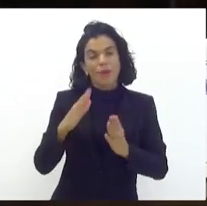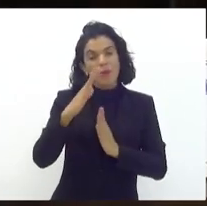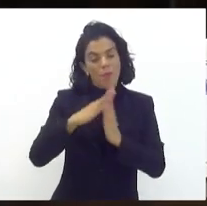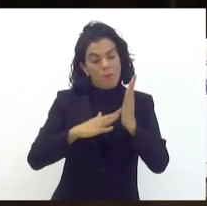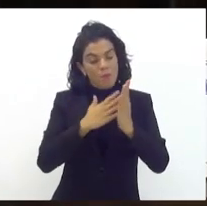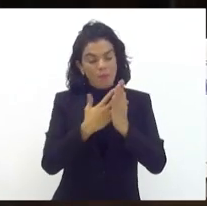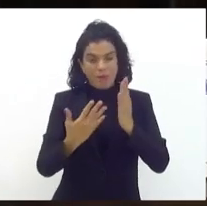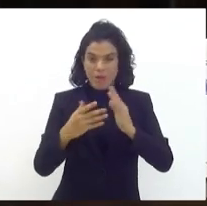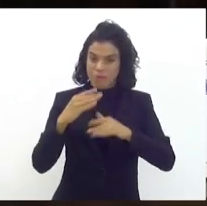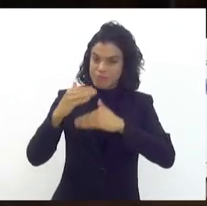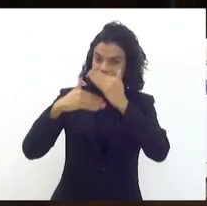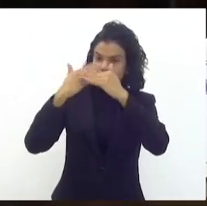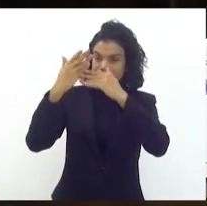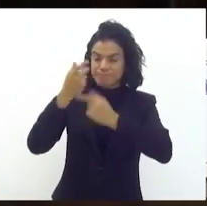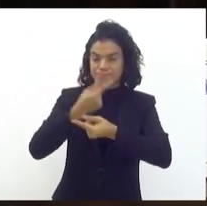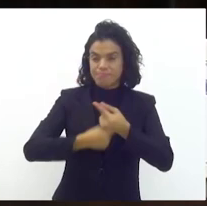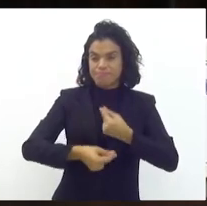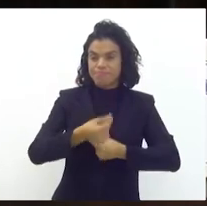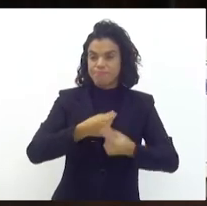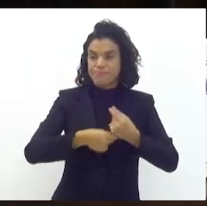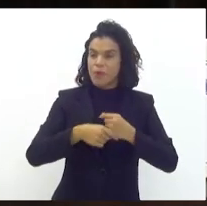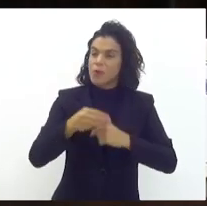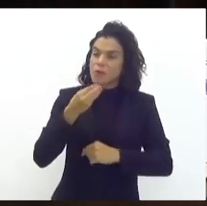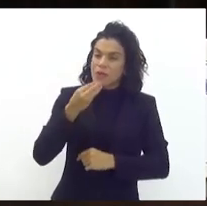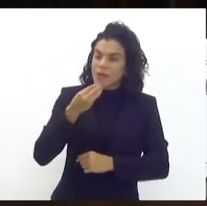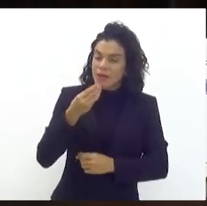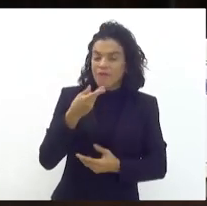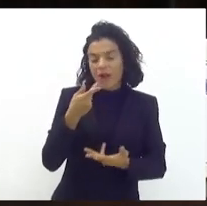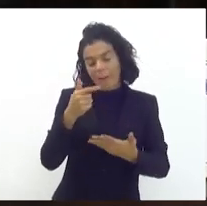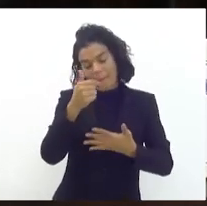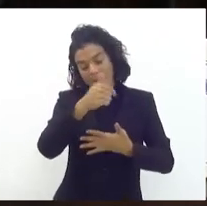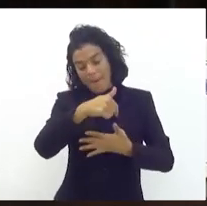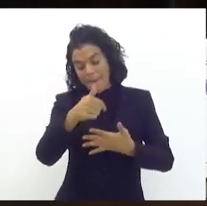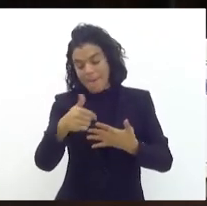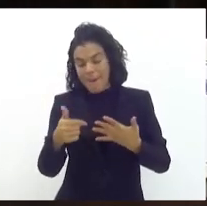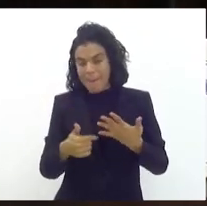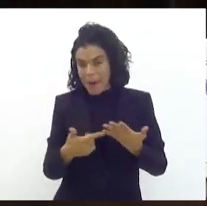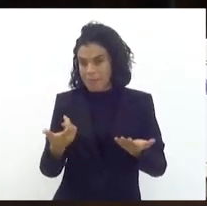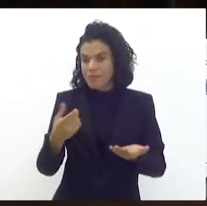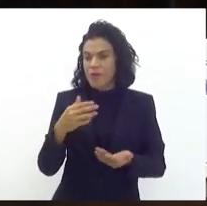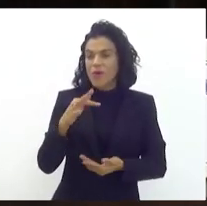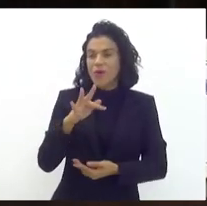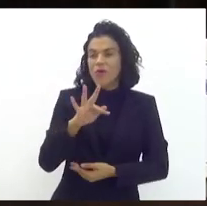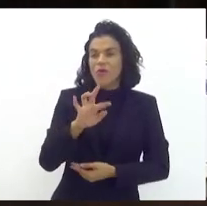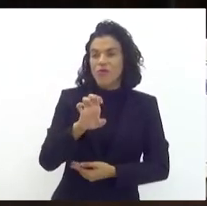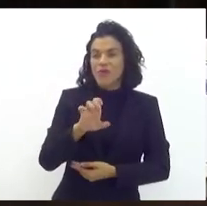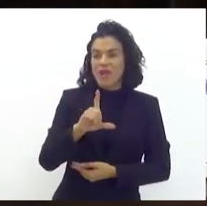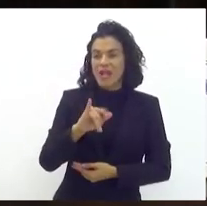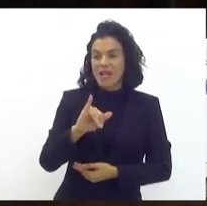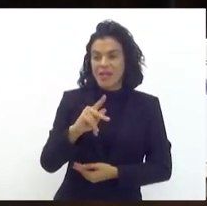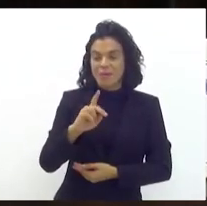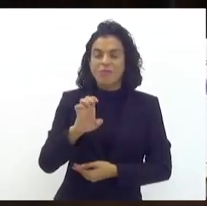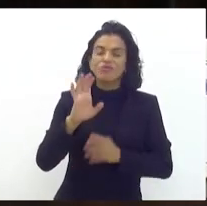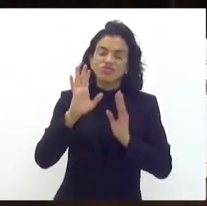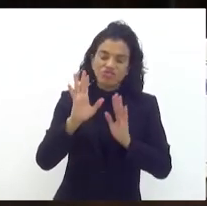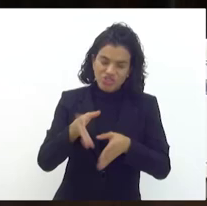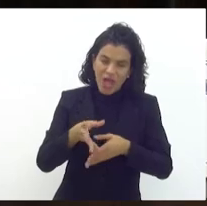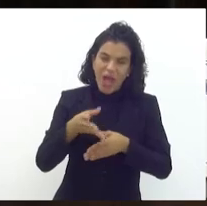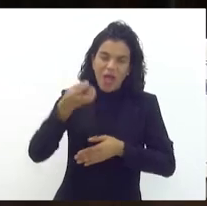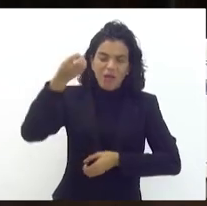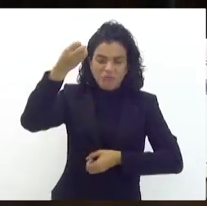econômico é que abordar as questões mas o Felipe salto já já as feios né sobre as